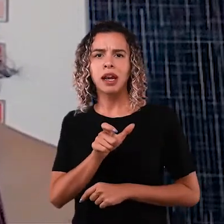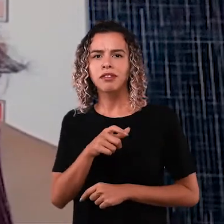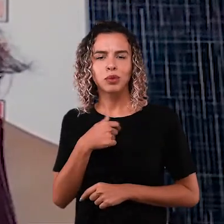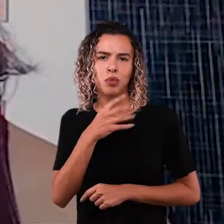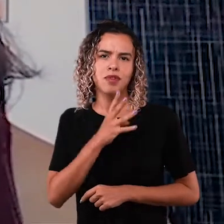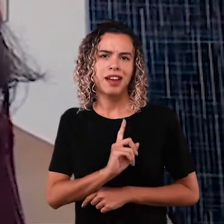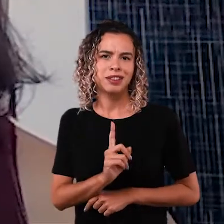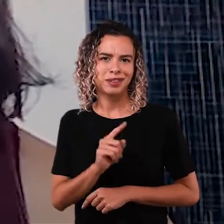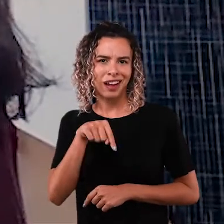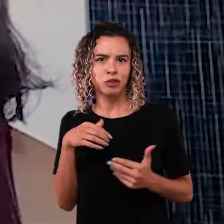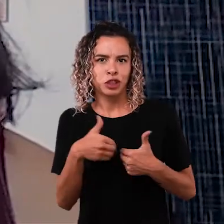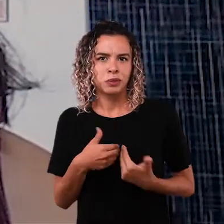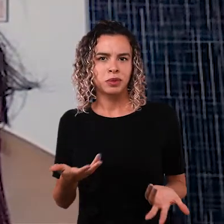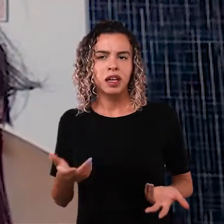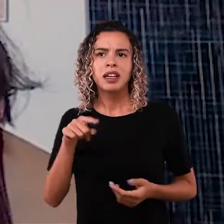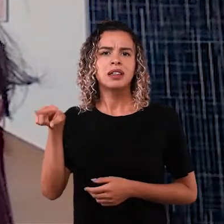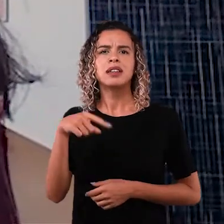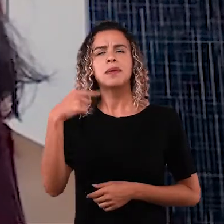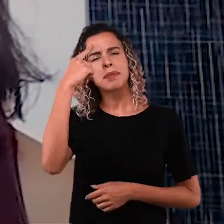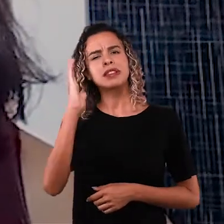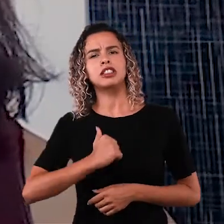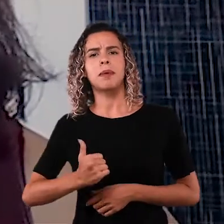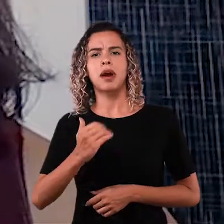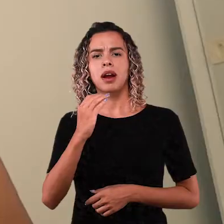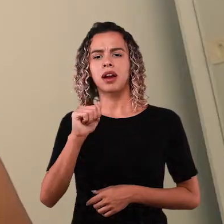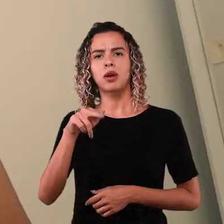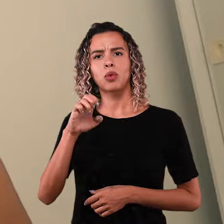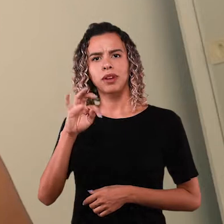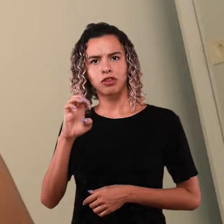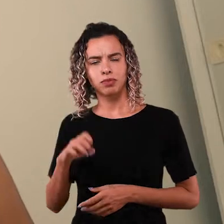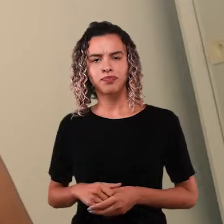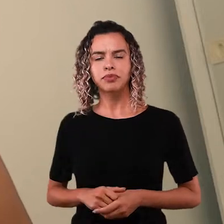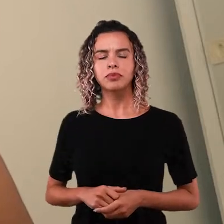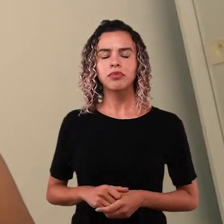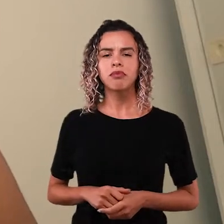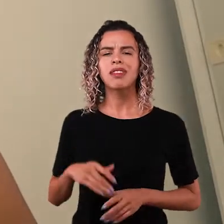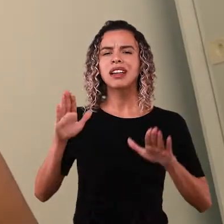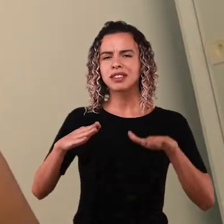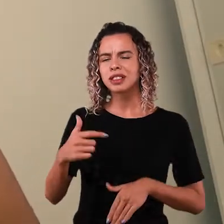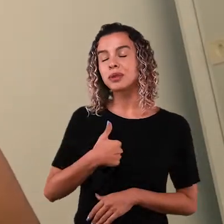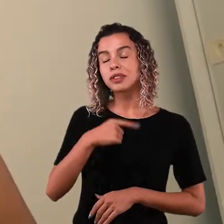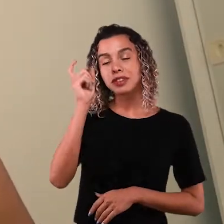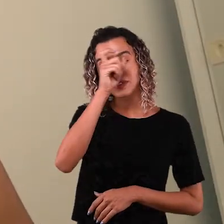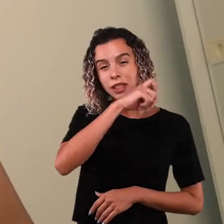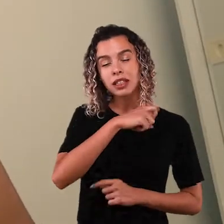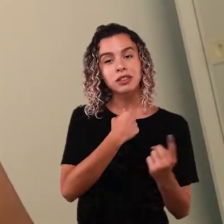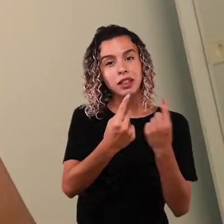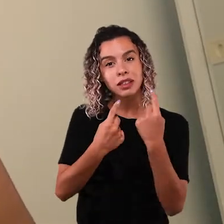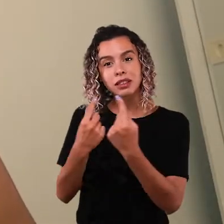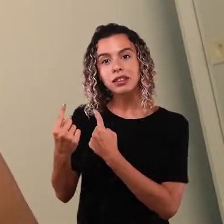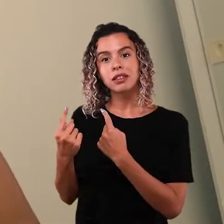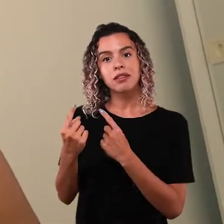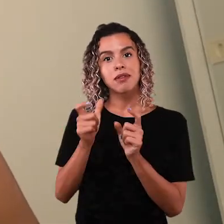meus pais não sabiam que tinha esse nome, então chamavam tudo de cacuete. Poliana. Eu tinha dificuldades em me relacionar